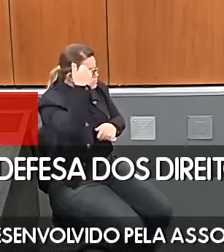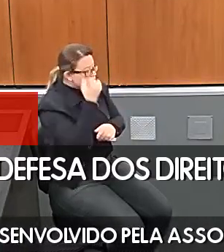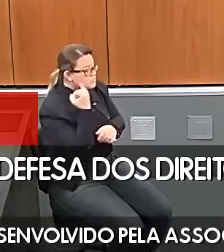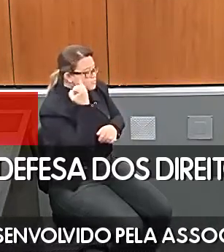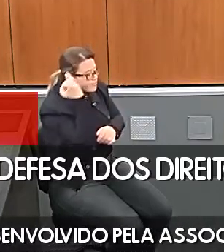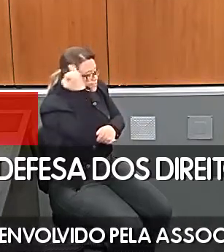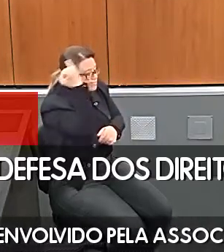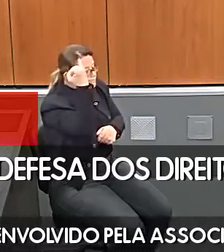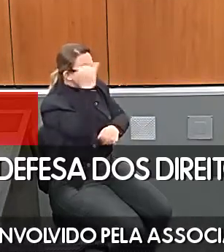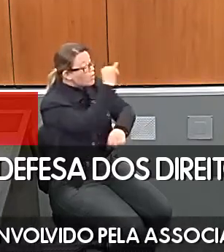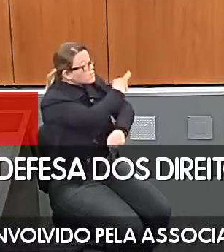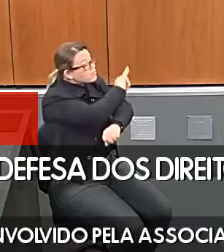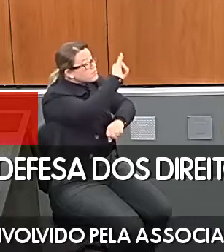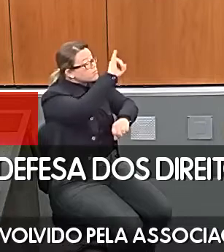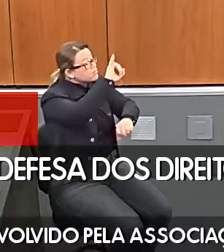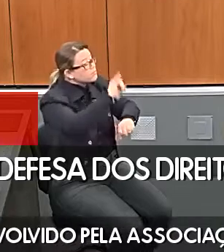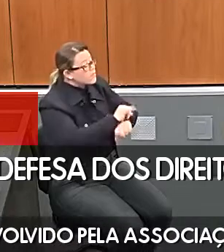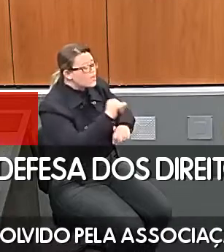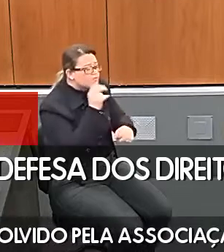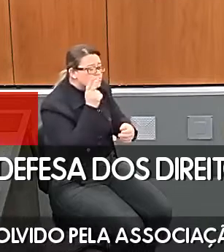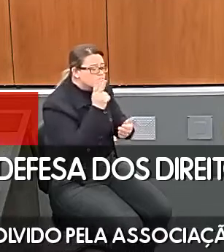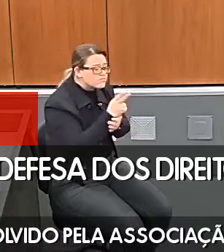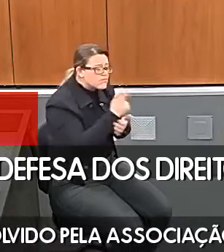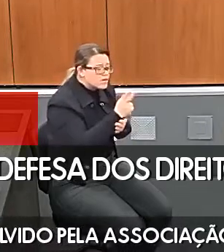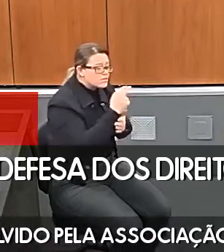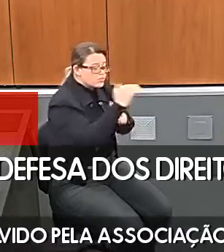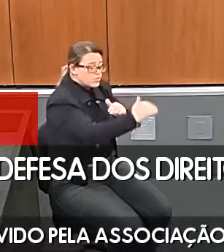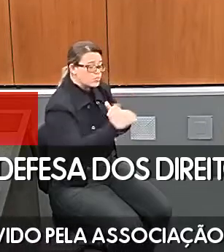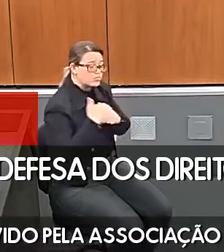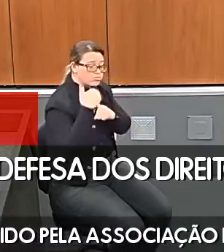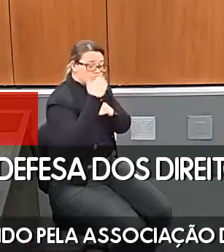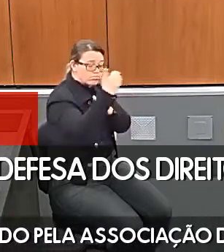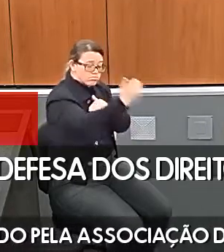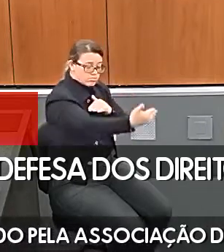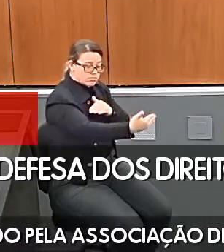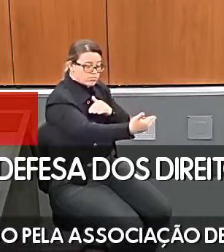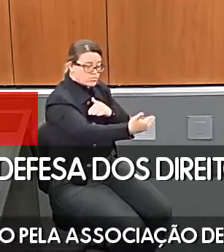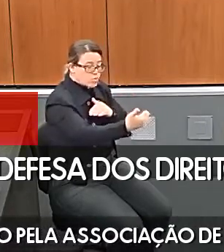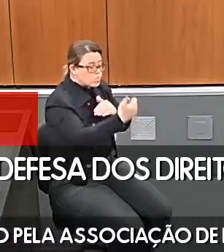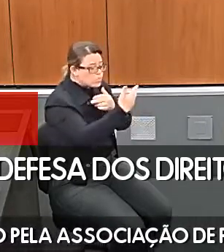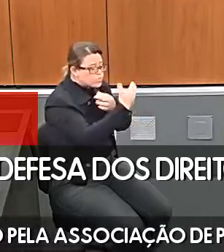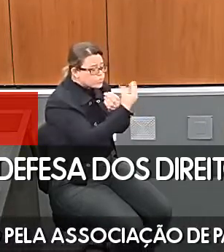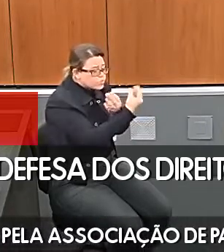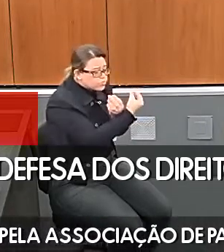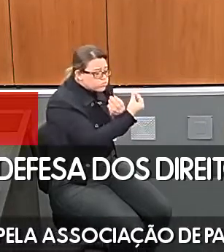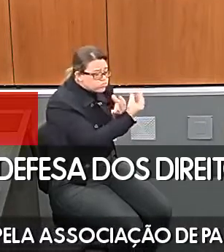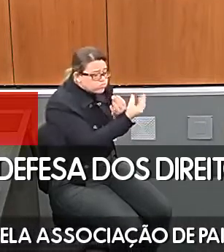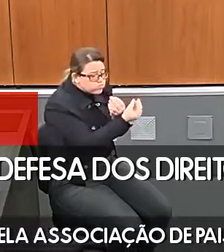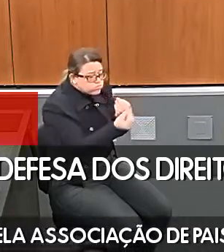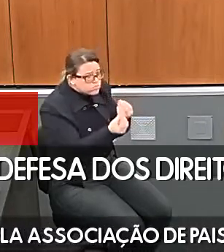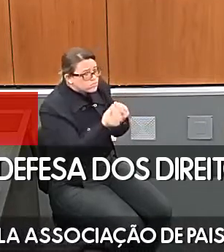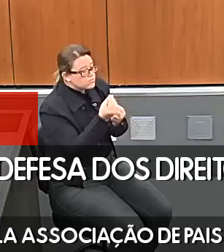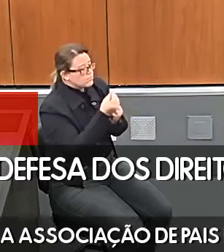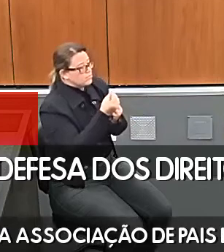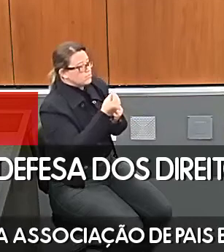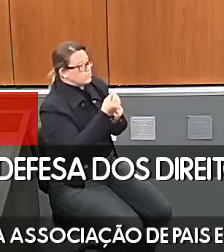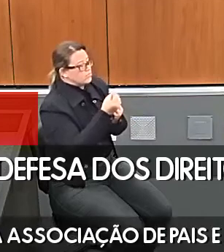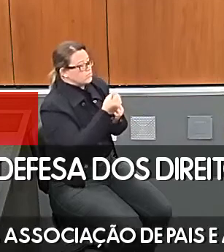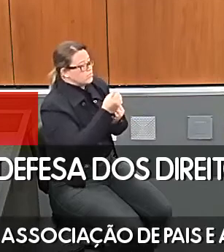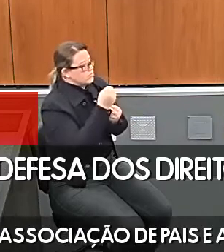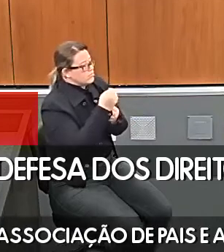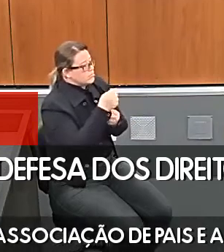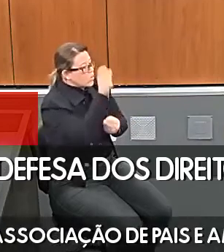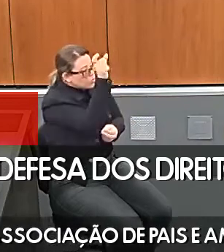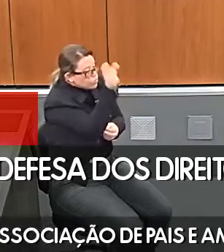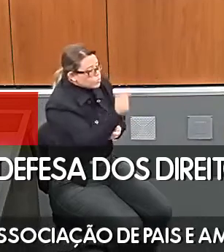que Itabira sempre esteve na frente com esse número grande de deficiente auditivo. Nós